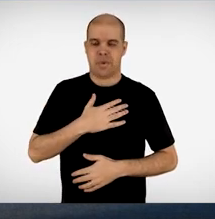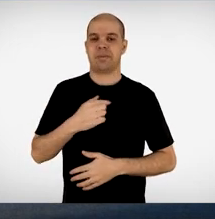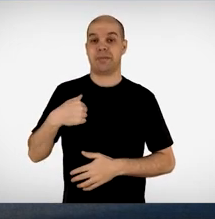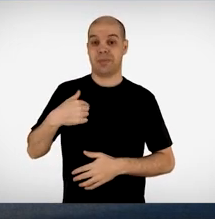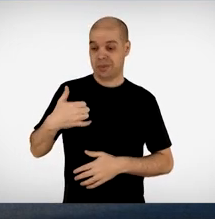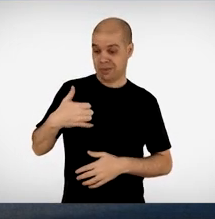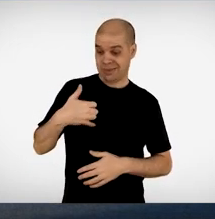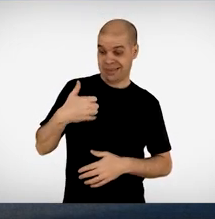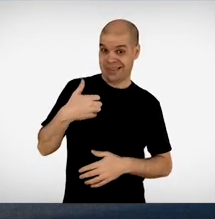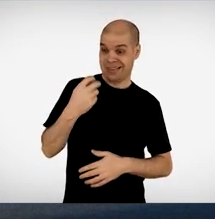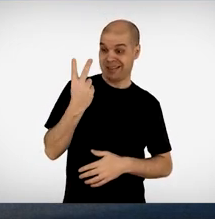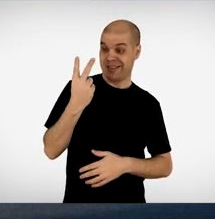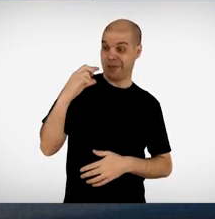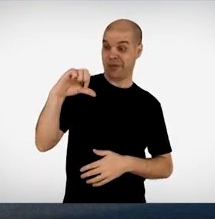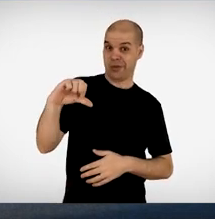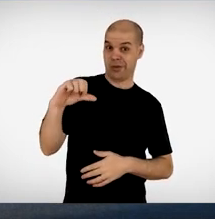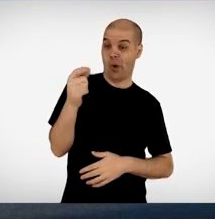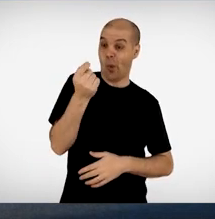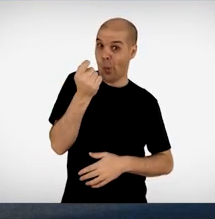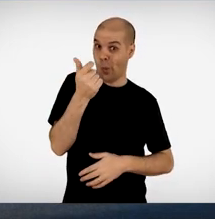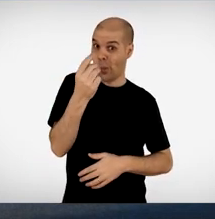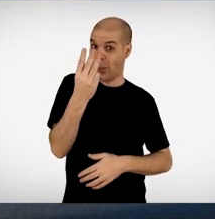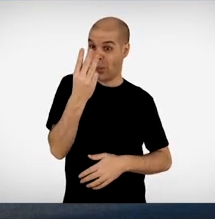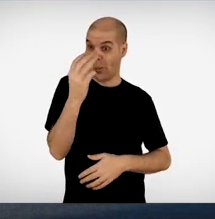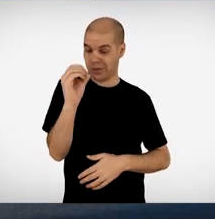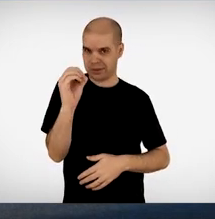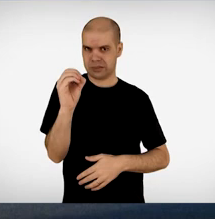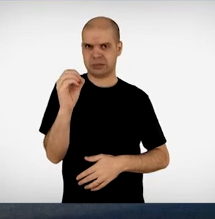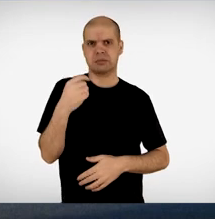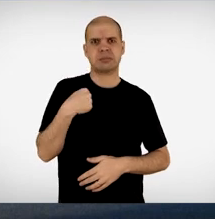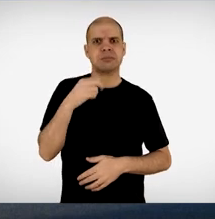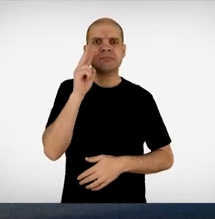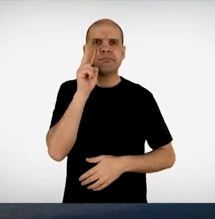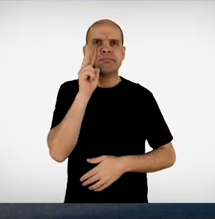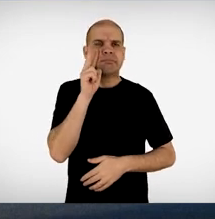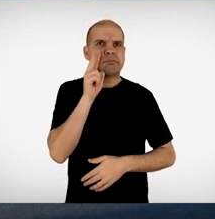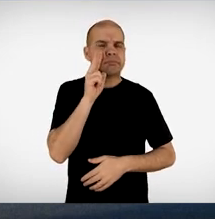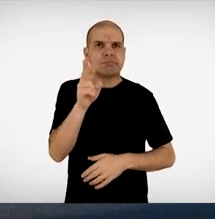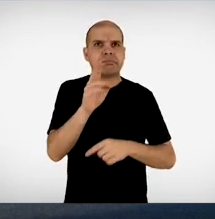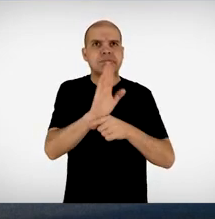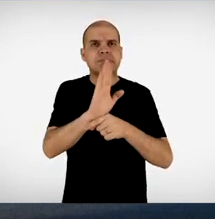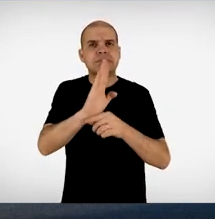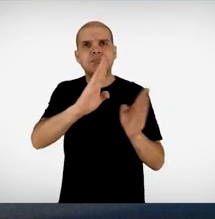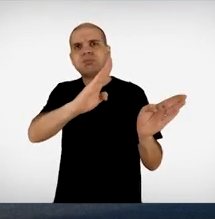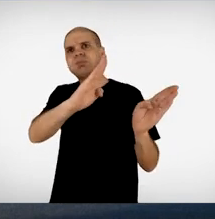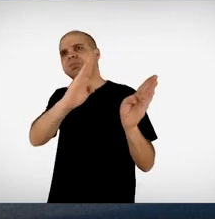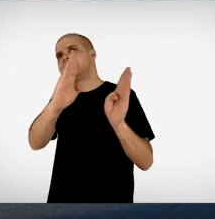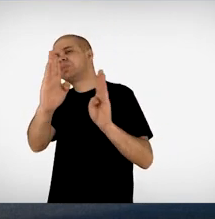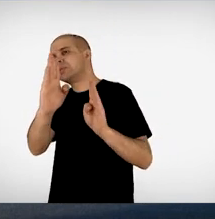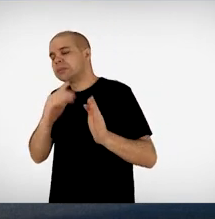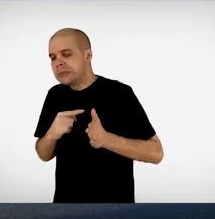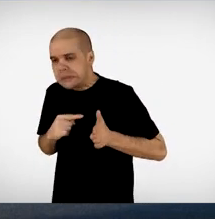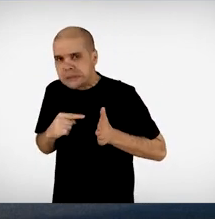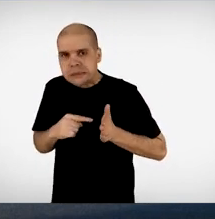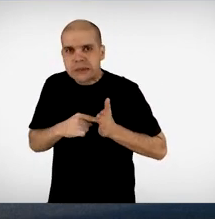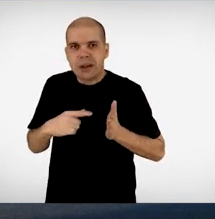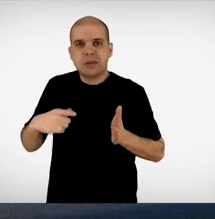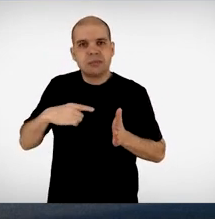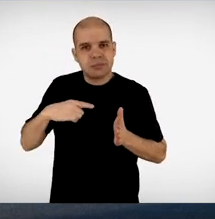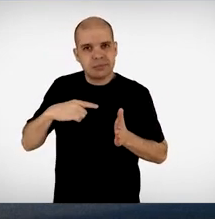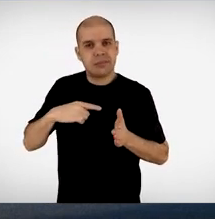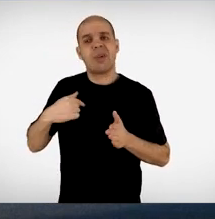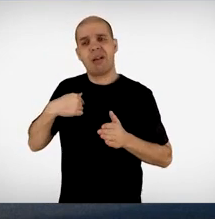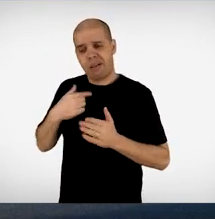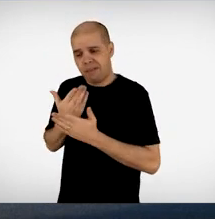Como eu disse, meu nome é Júlia, vou fazer 30 anos esse ano. Esse filme mexeu comigo de todos os jeitos possíveis. Comecei a estudar psicanálise esse